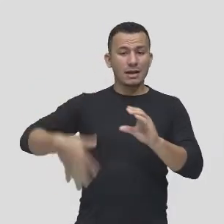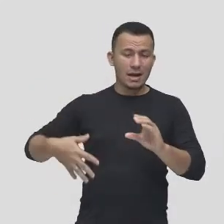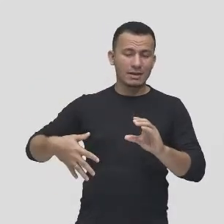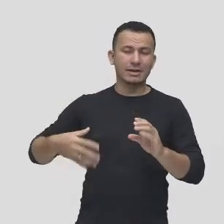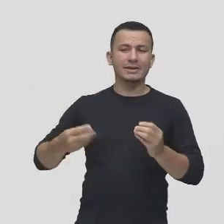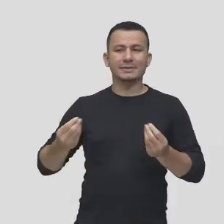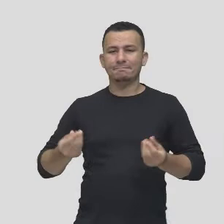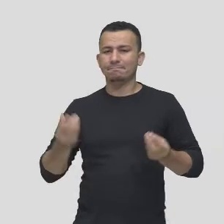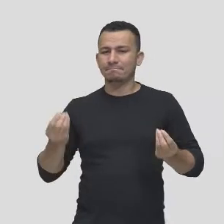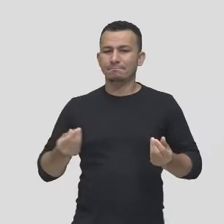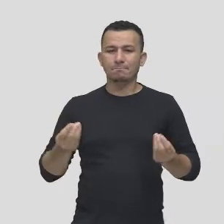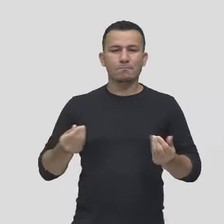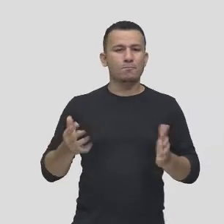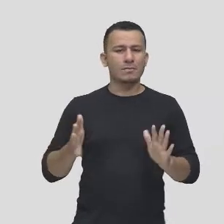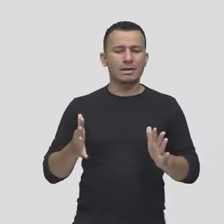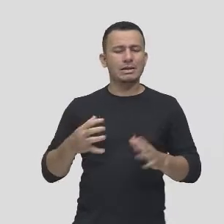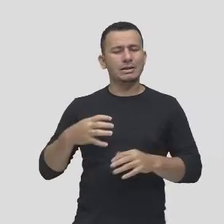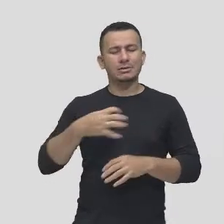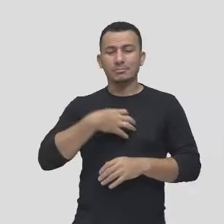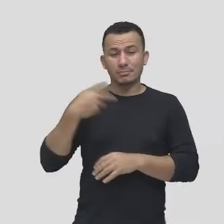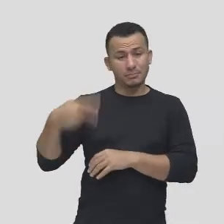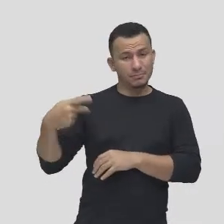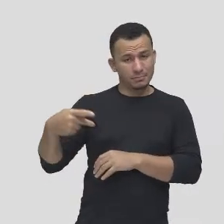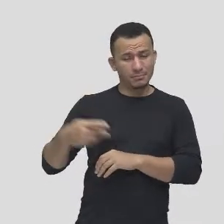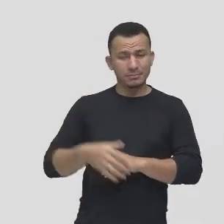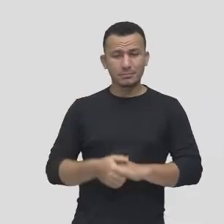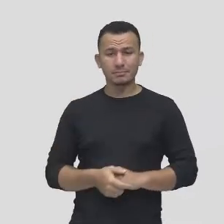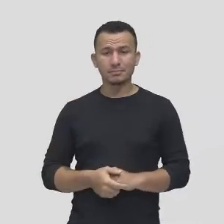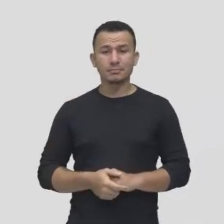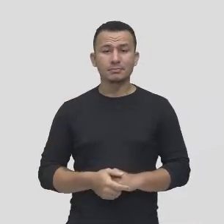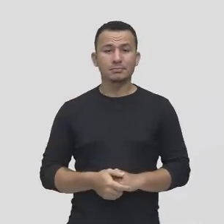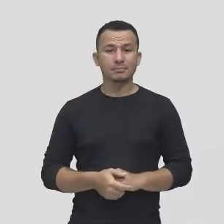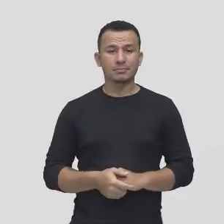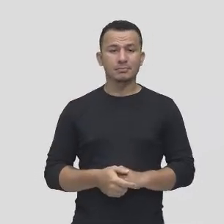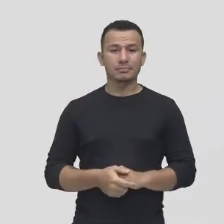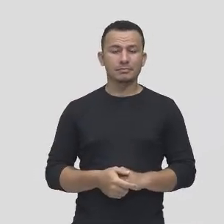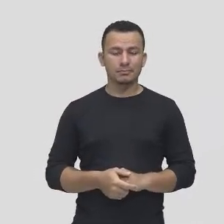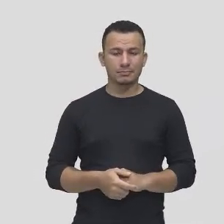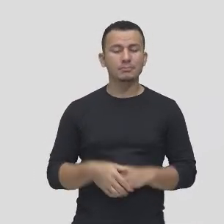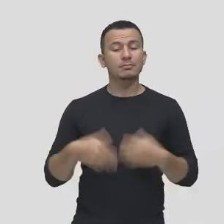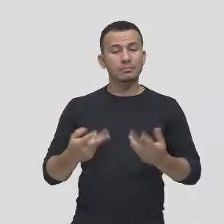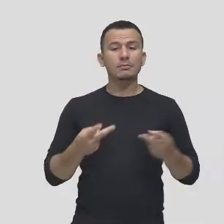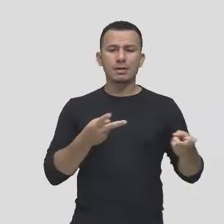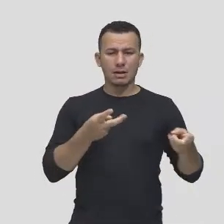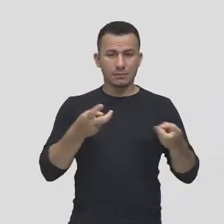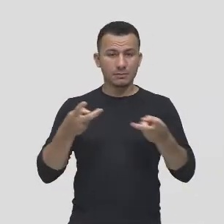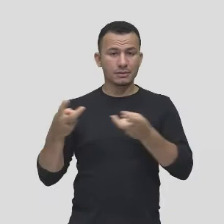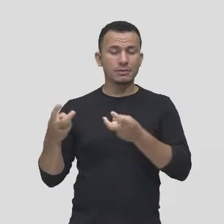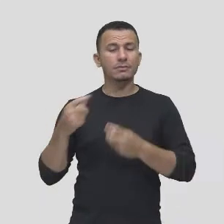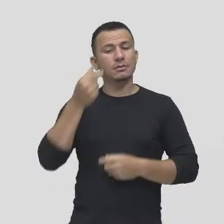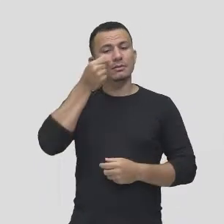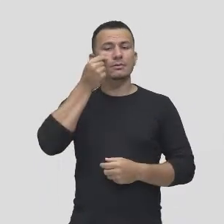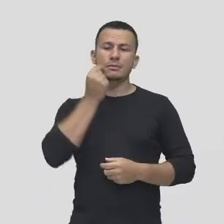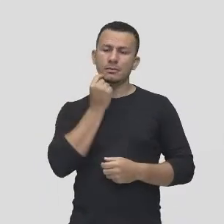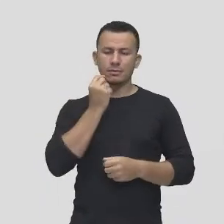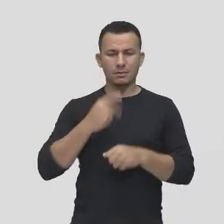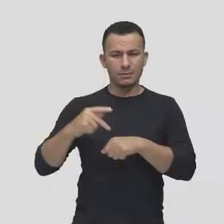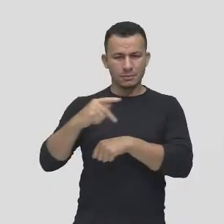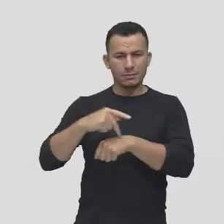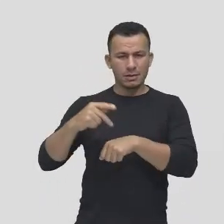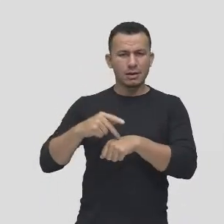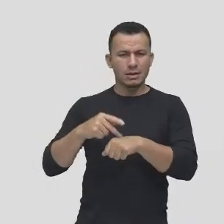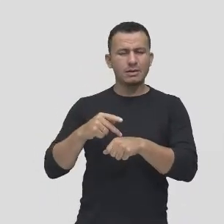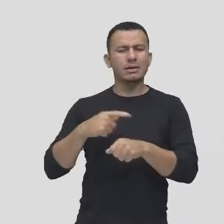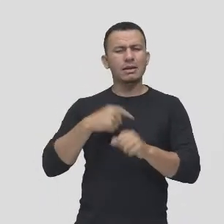assim, nesse sentido. Então a gente observa, pessoal, que a Hungria, mesmo assim, apesar